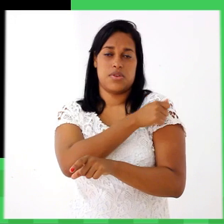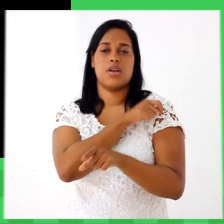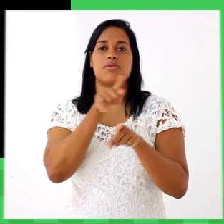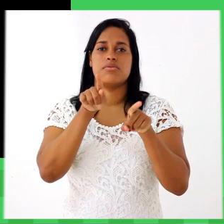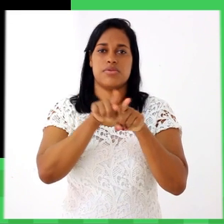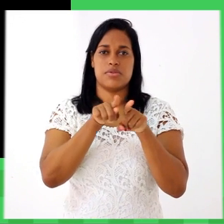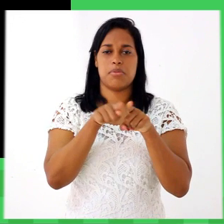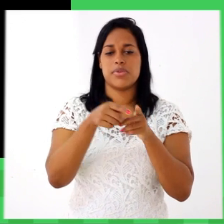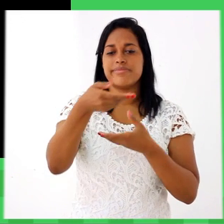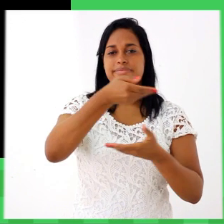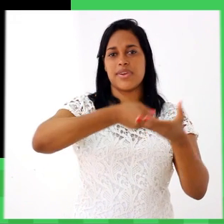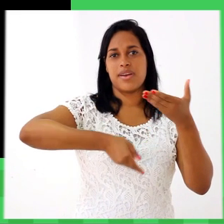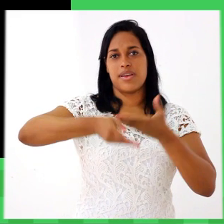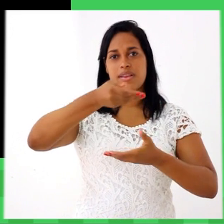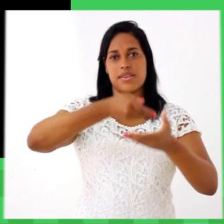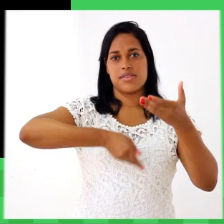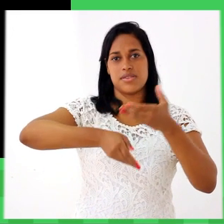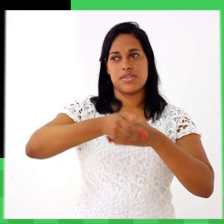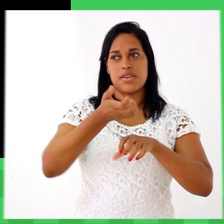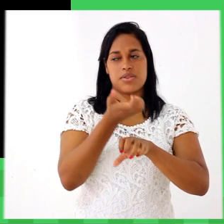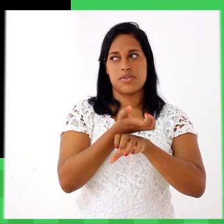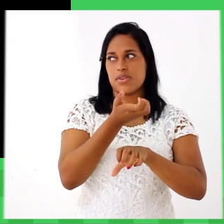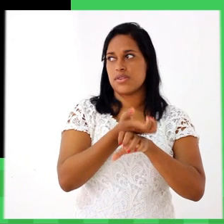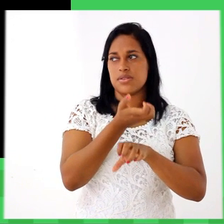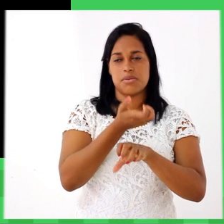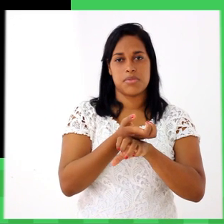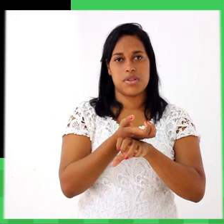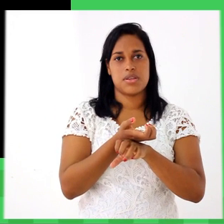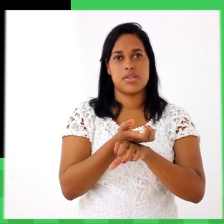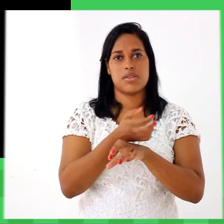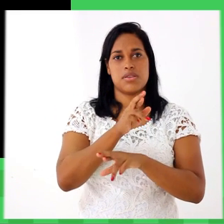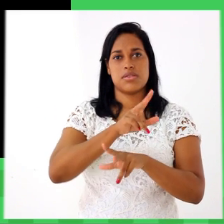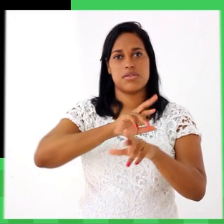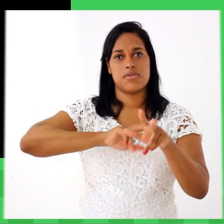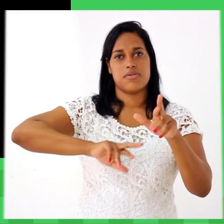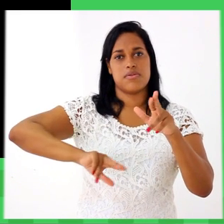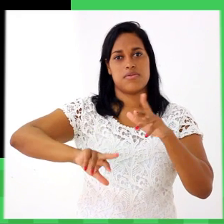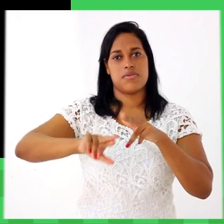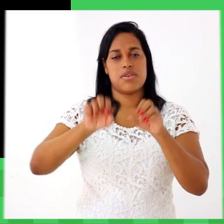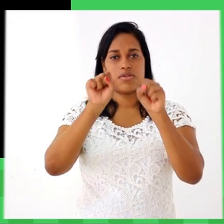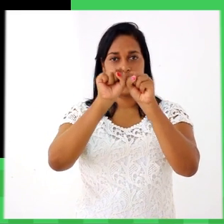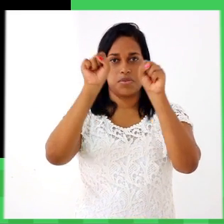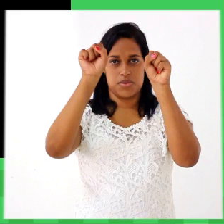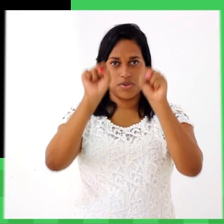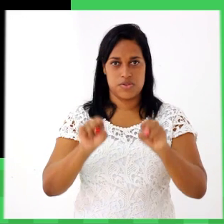estar relacionados com as disciplinas. Então, dei várias informações aqui sobre o sistema a ser